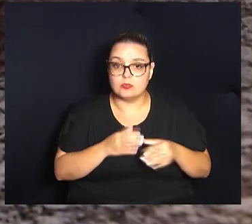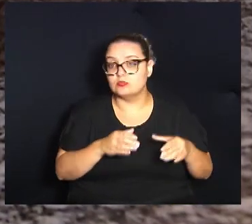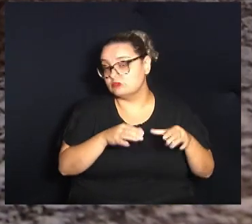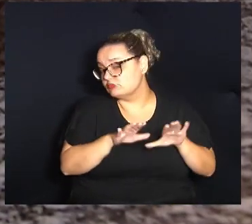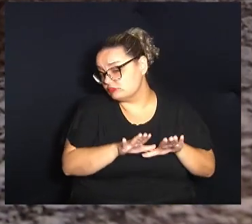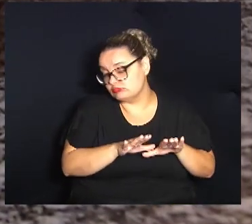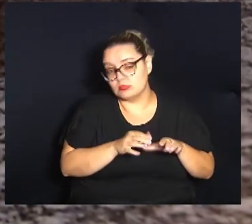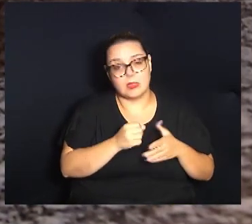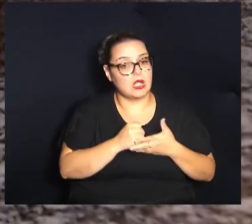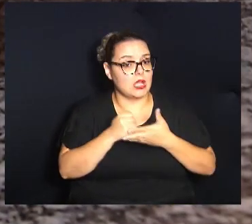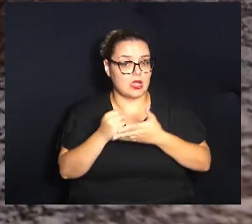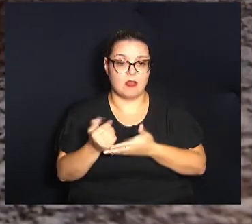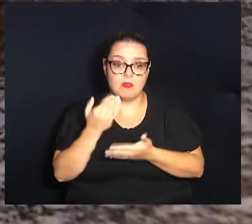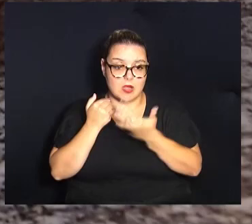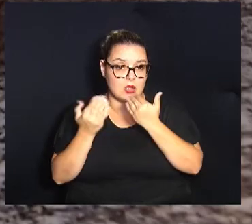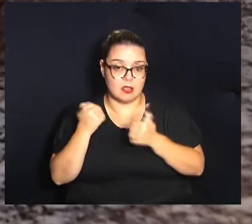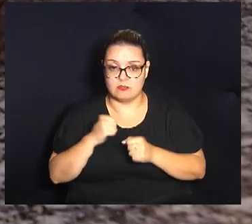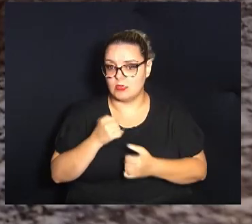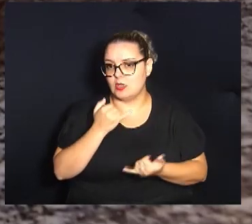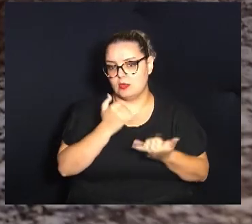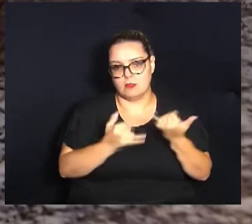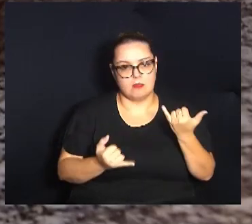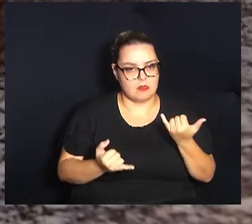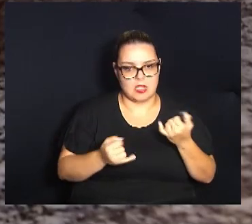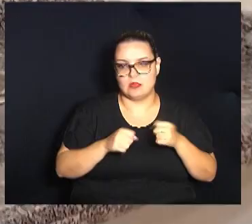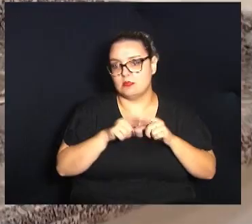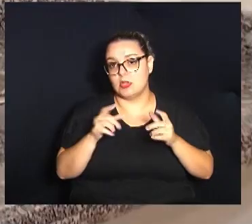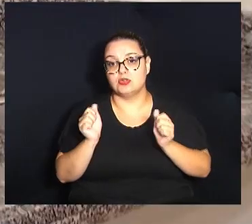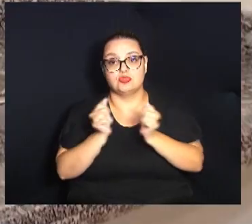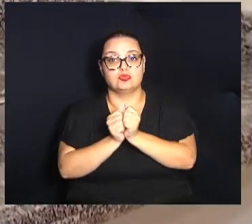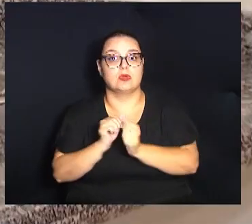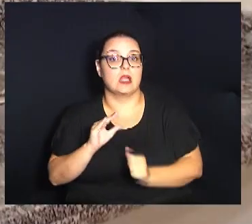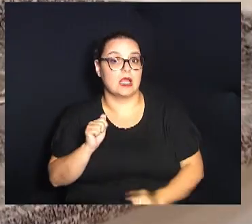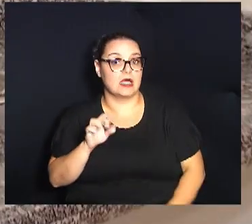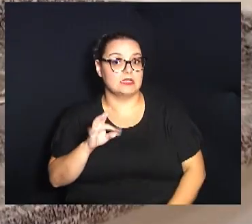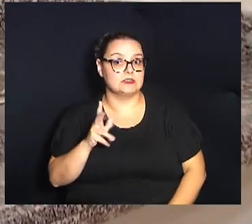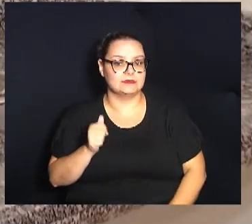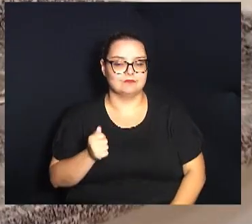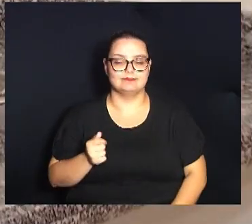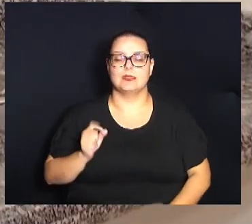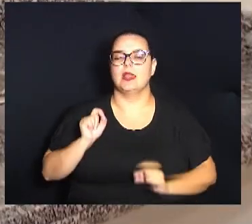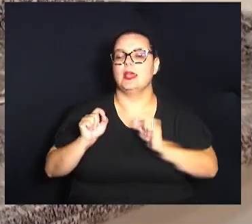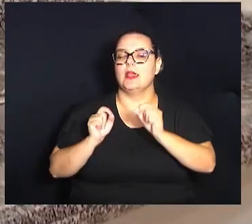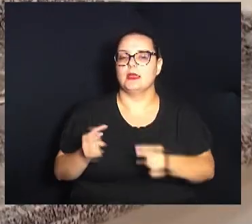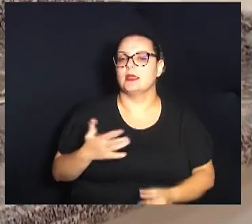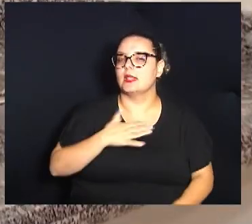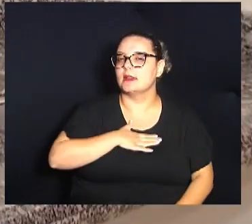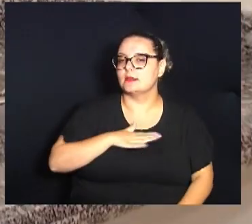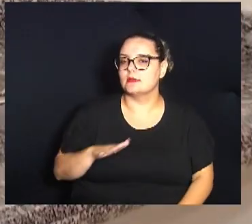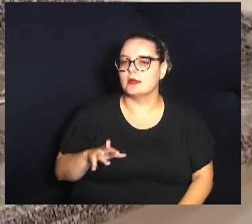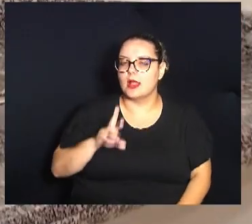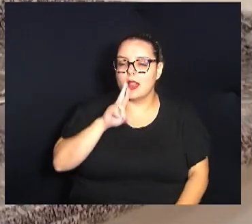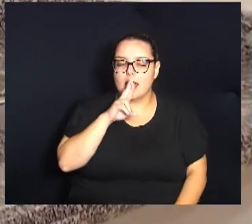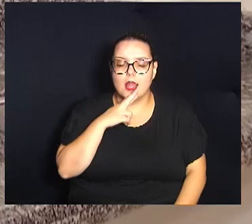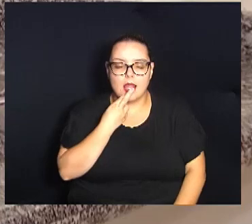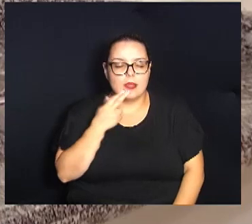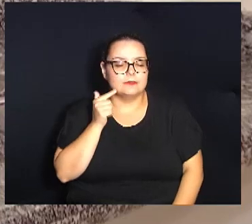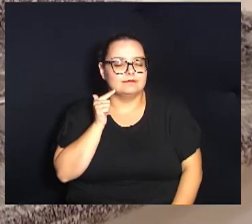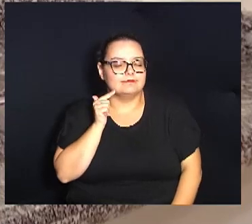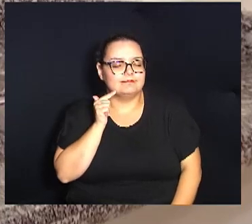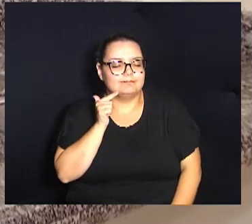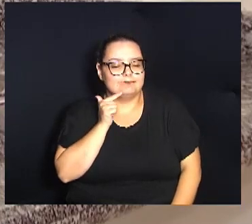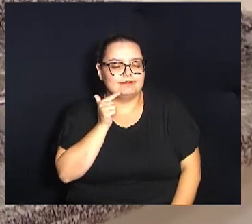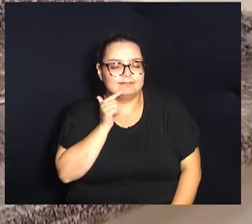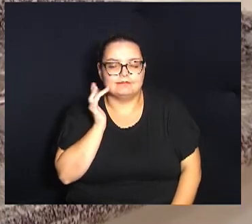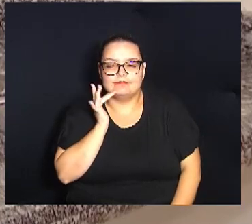e leva para comer no meio da manhã, junto com castanhas. Quem não gosta de um sorvete geladinho nesses dias quentes que nós